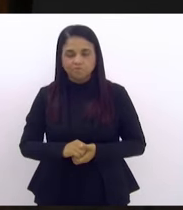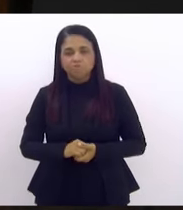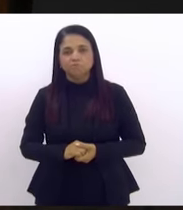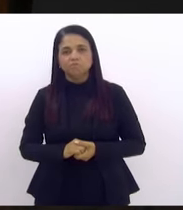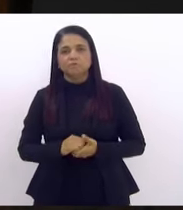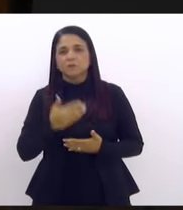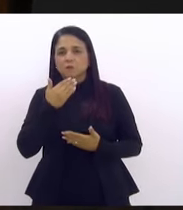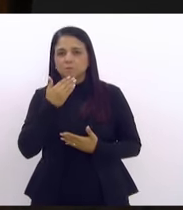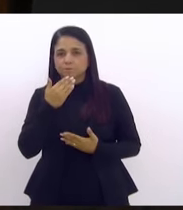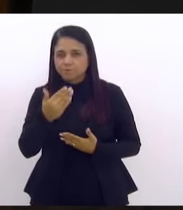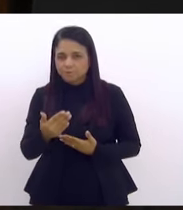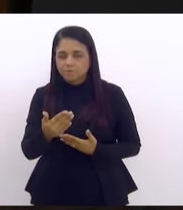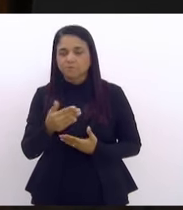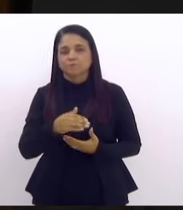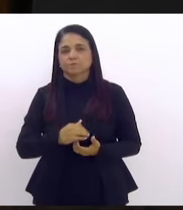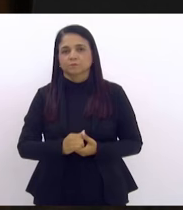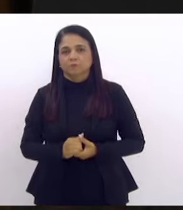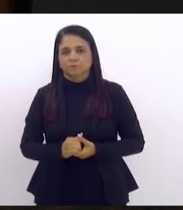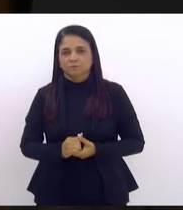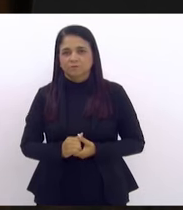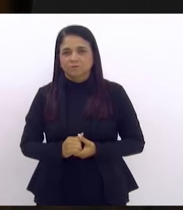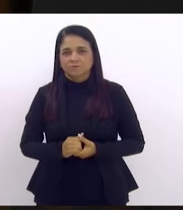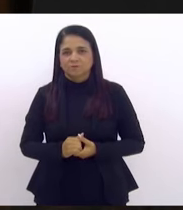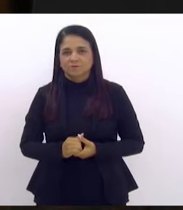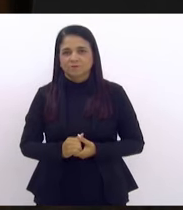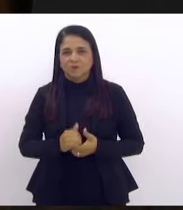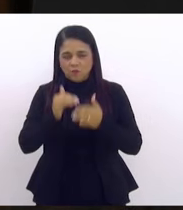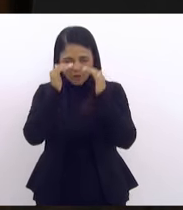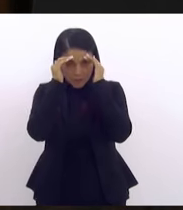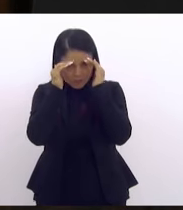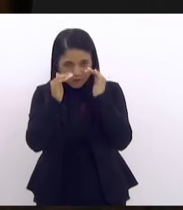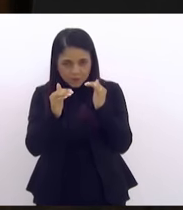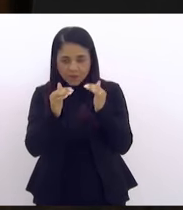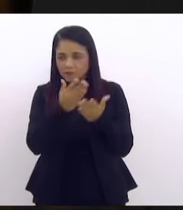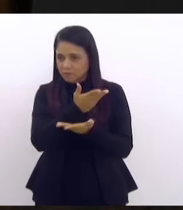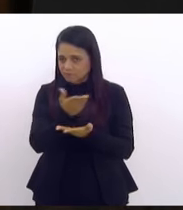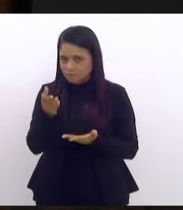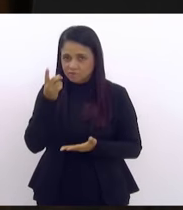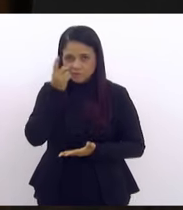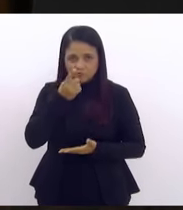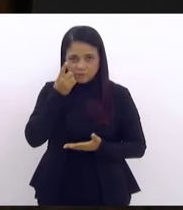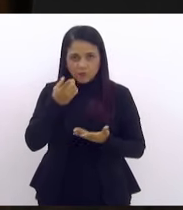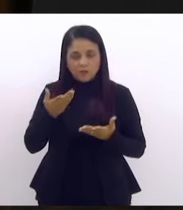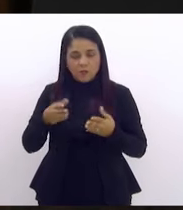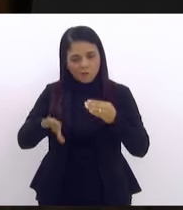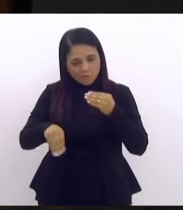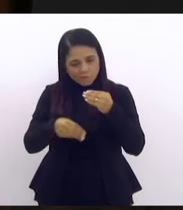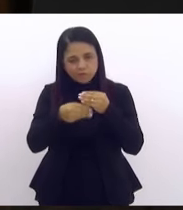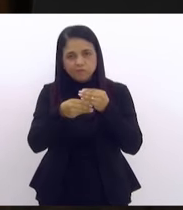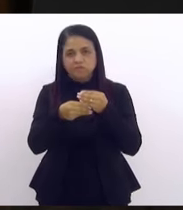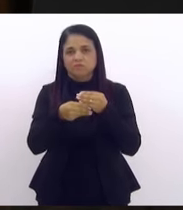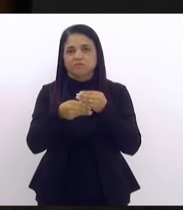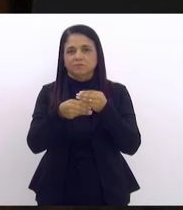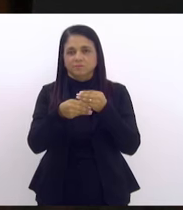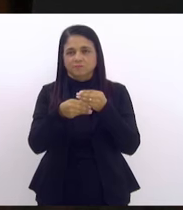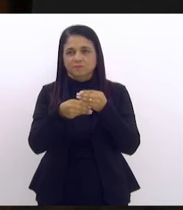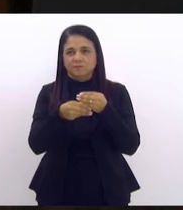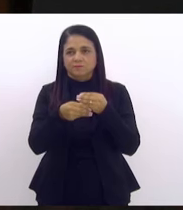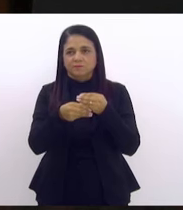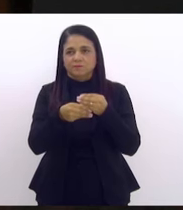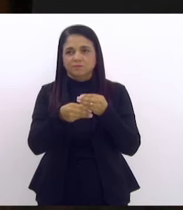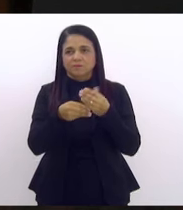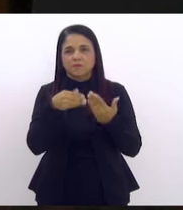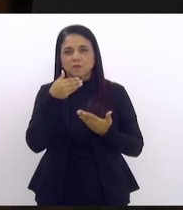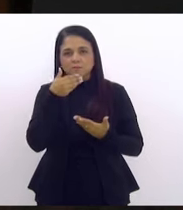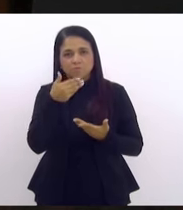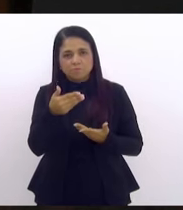está pedindo encarecidamente e com respeito a vossas excelências dessa inclusão e